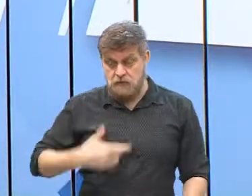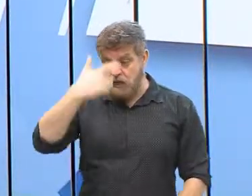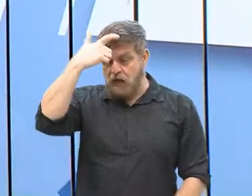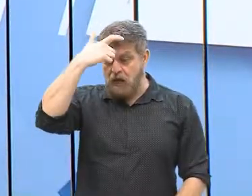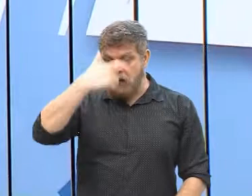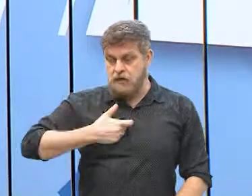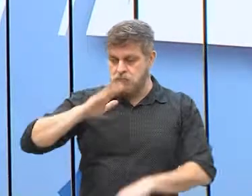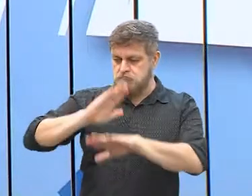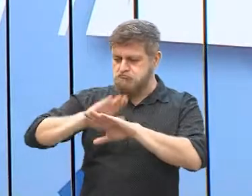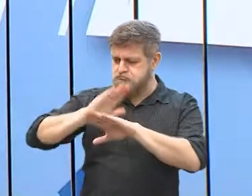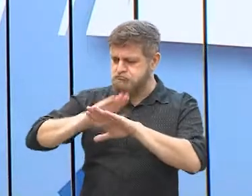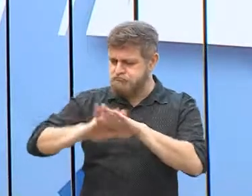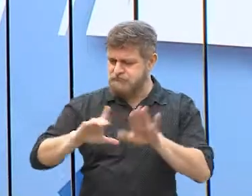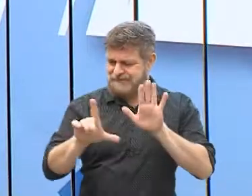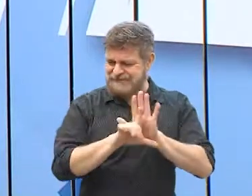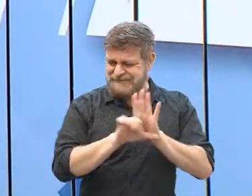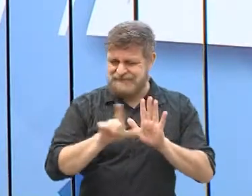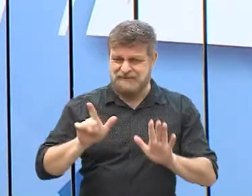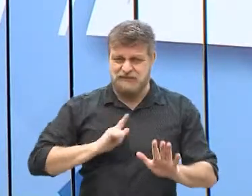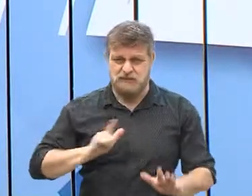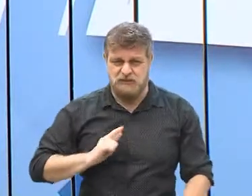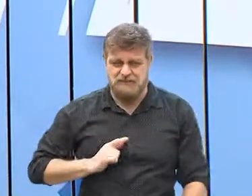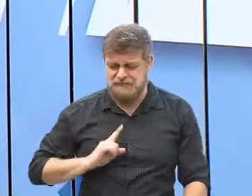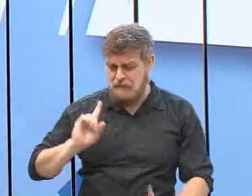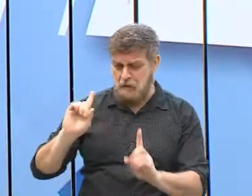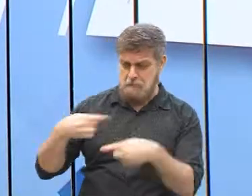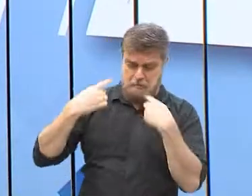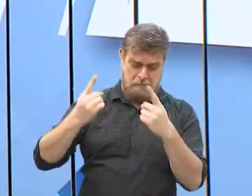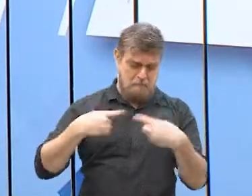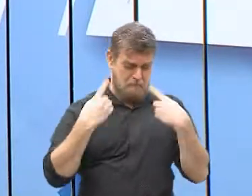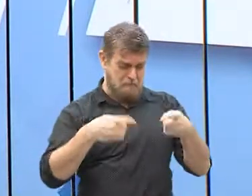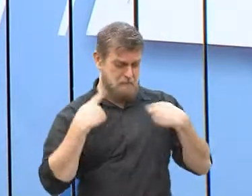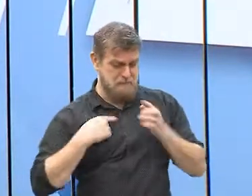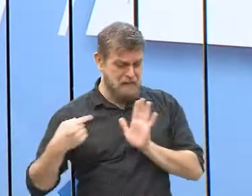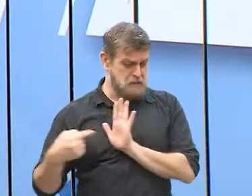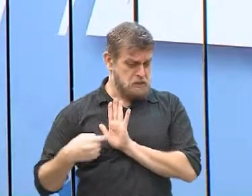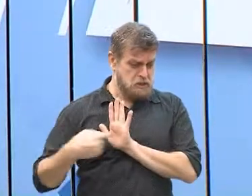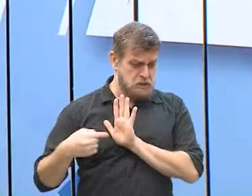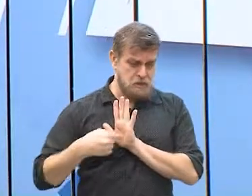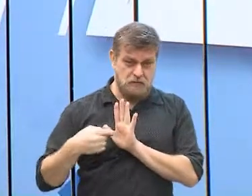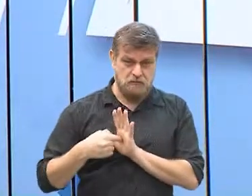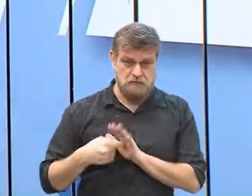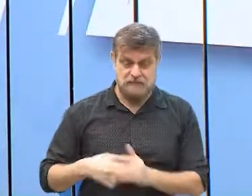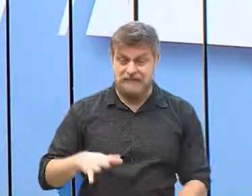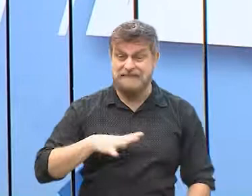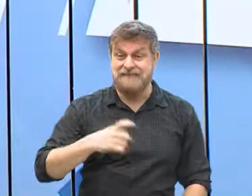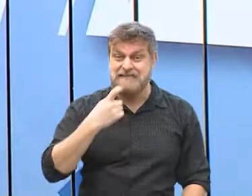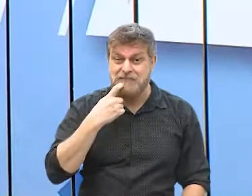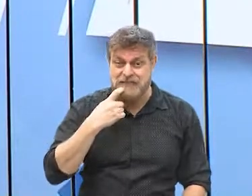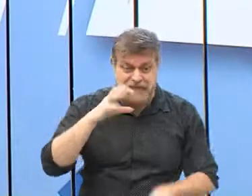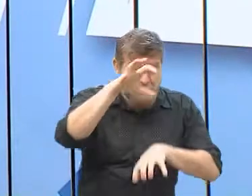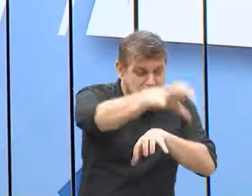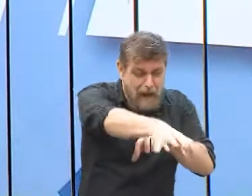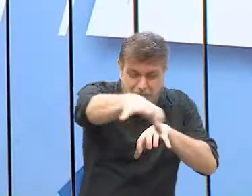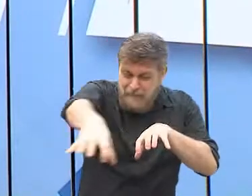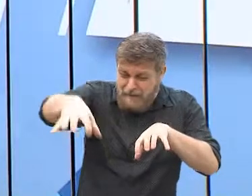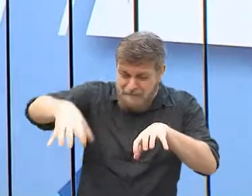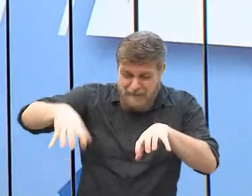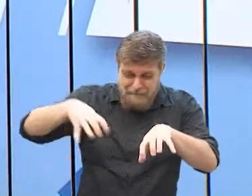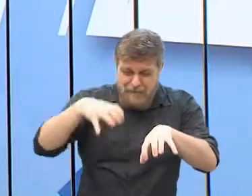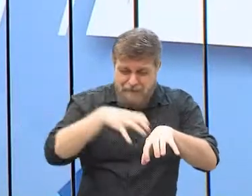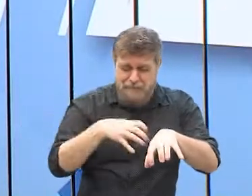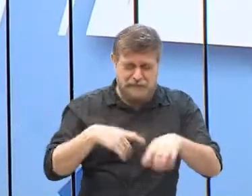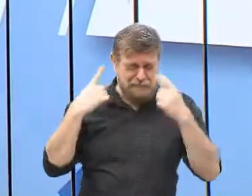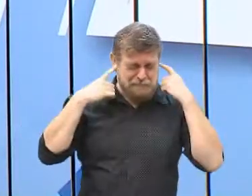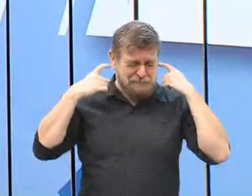lei, eu recebi dezenas de reclamações e denúncias de várias regiões de Campinas. Sim. Encaminhamos uma solicitação,